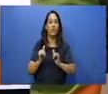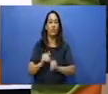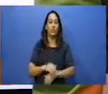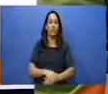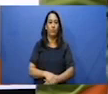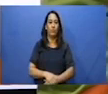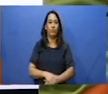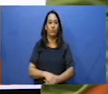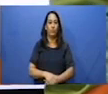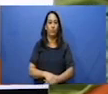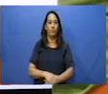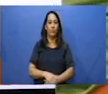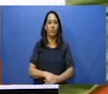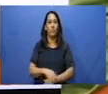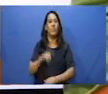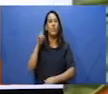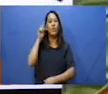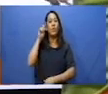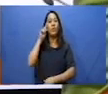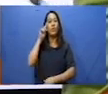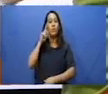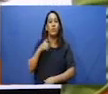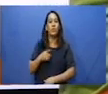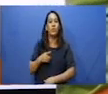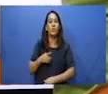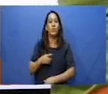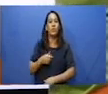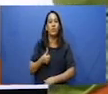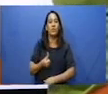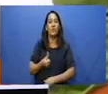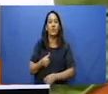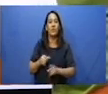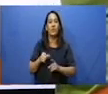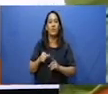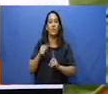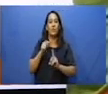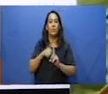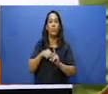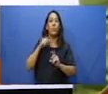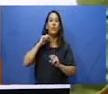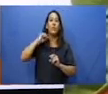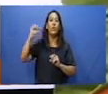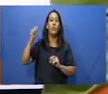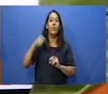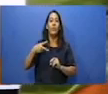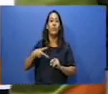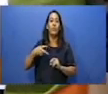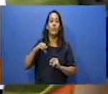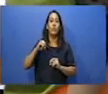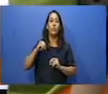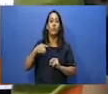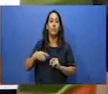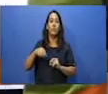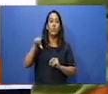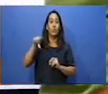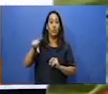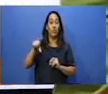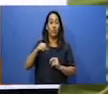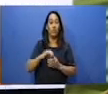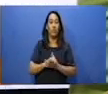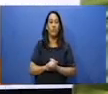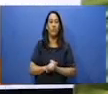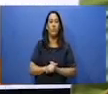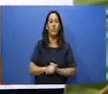ó, 16 de abril de 2019. Para publicações na internet, os